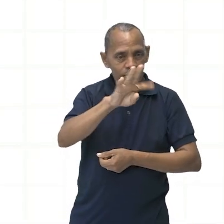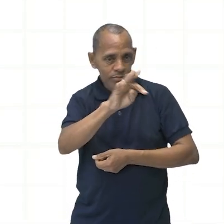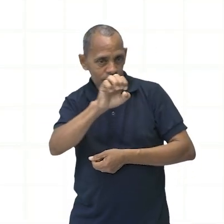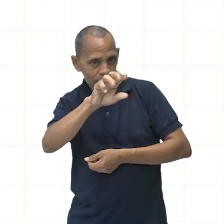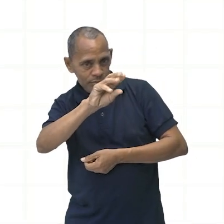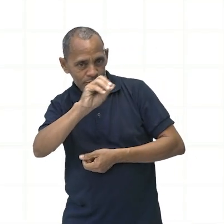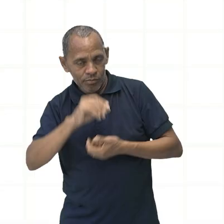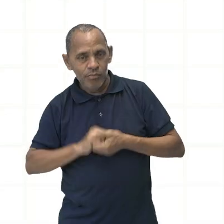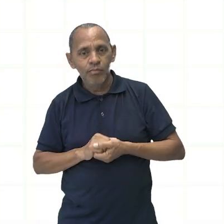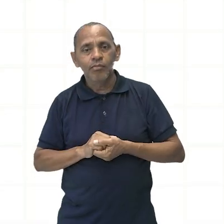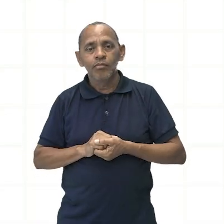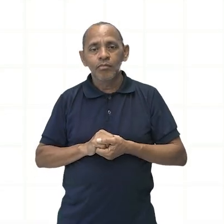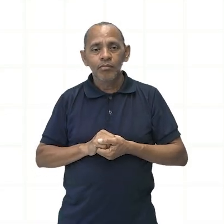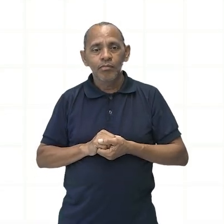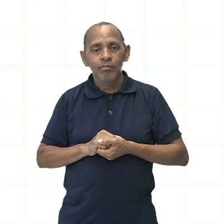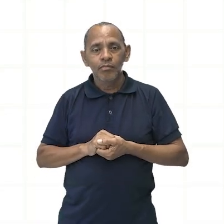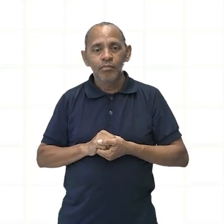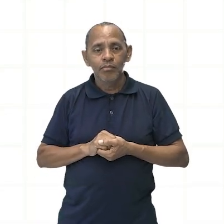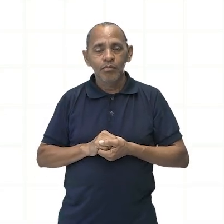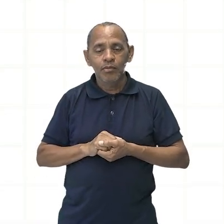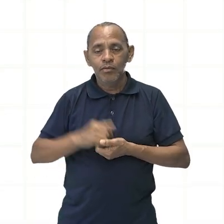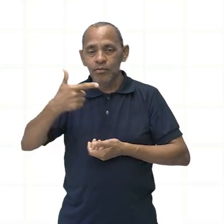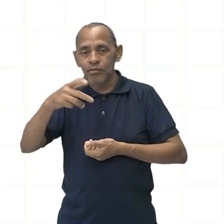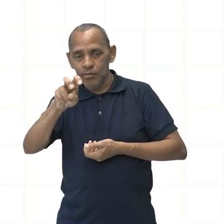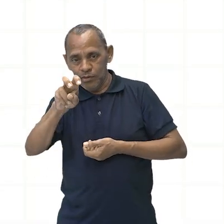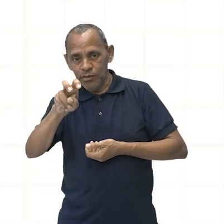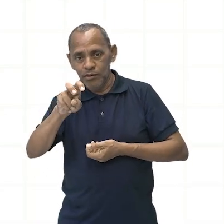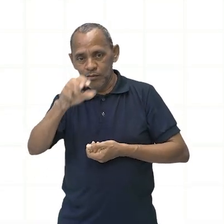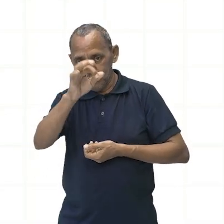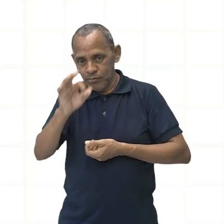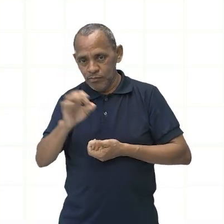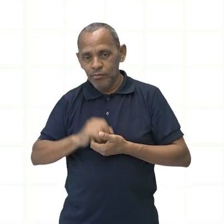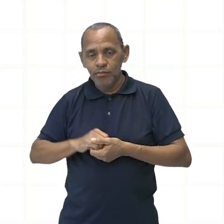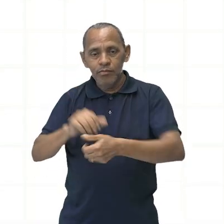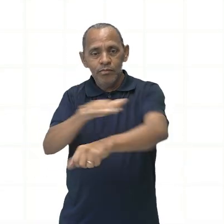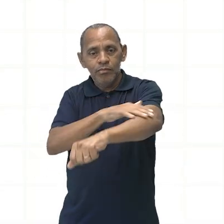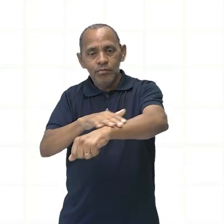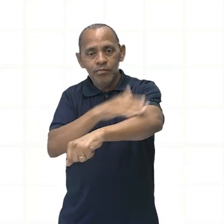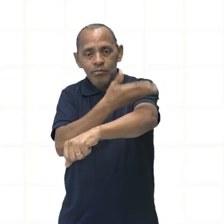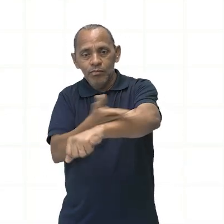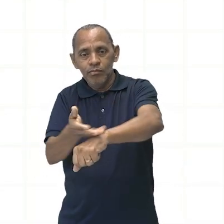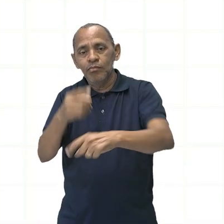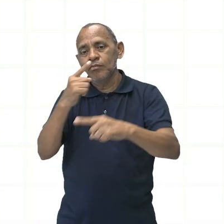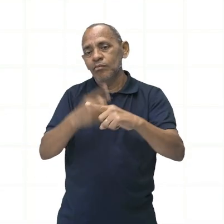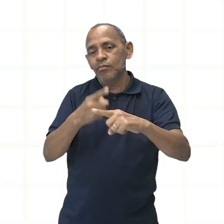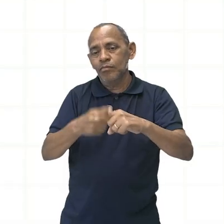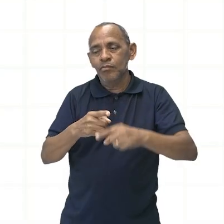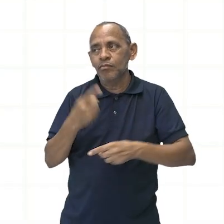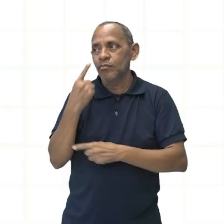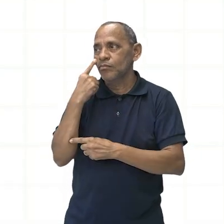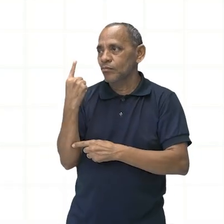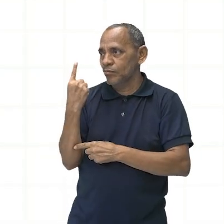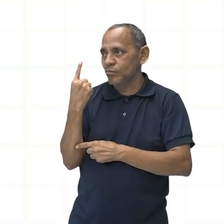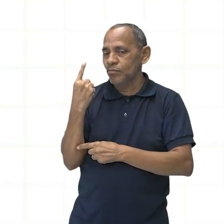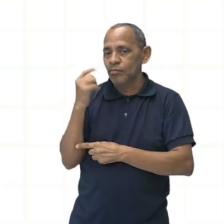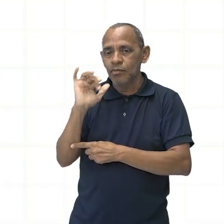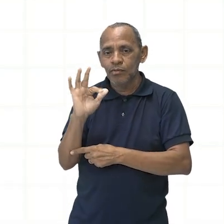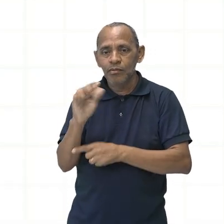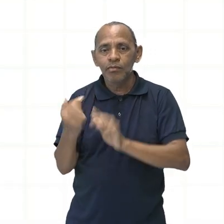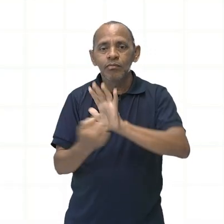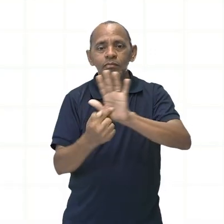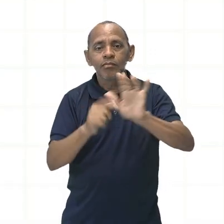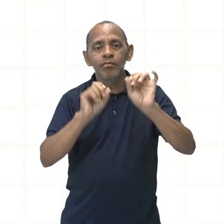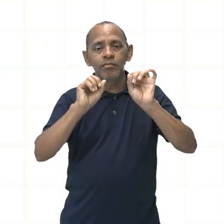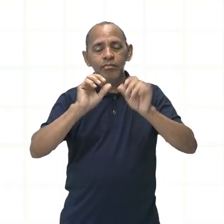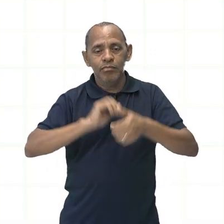preta, 50% coelhos de pelagem preta mais heterozigotos para o caráter e 25%